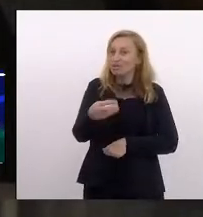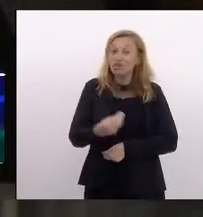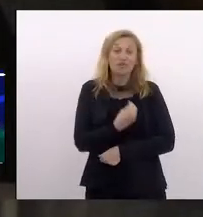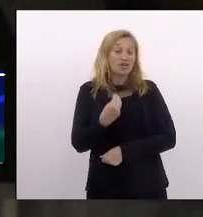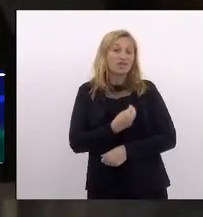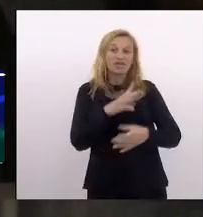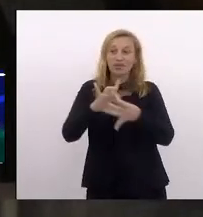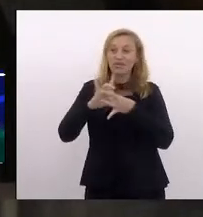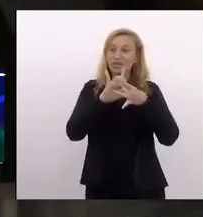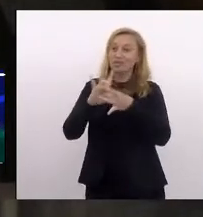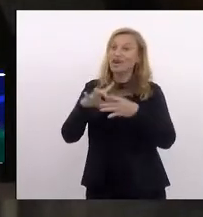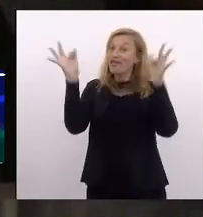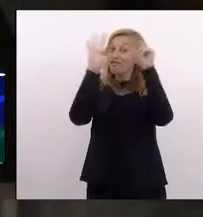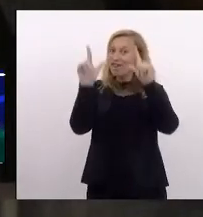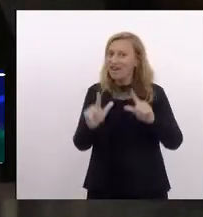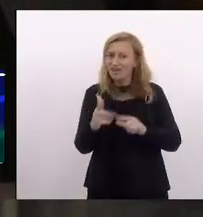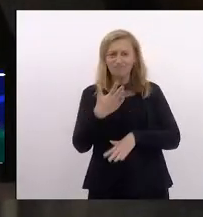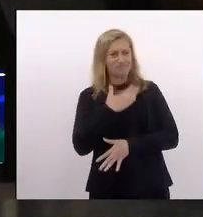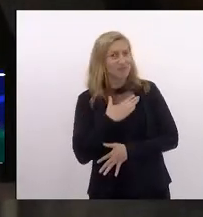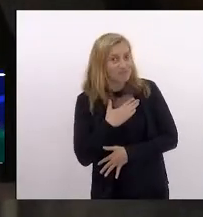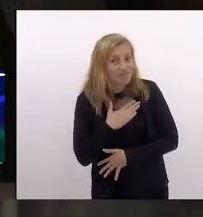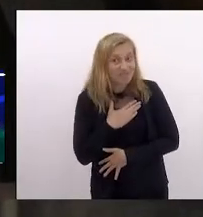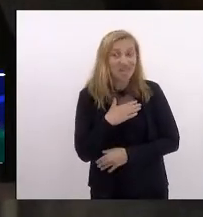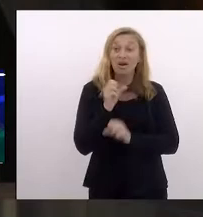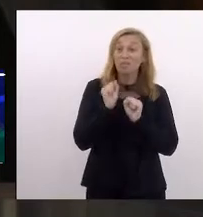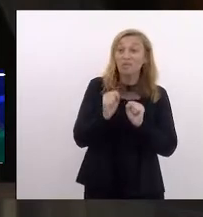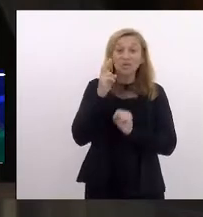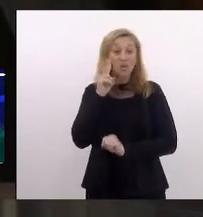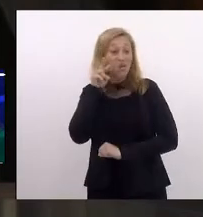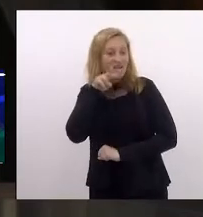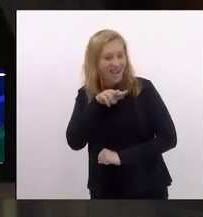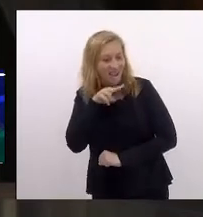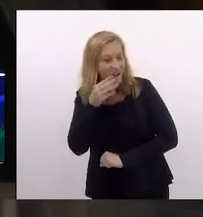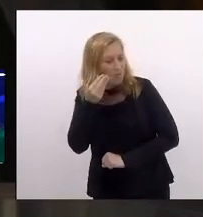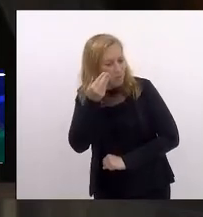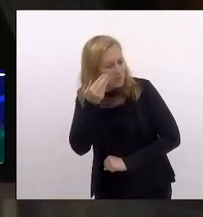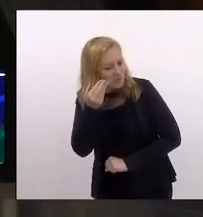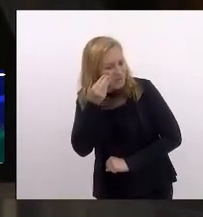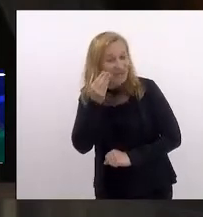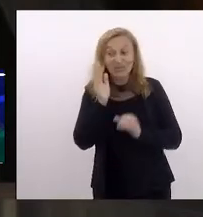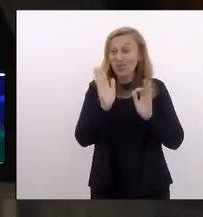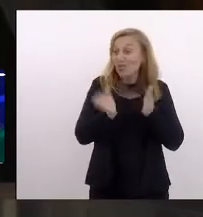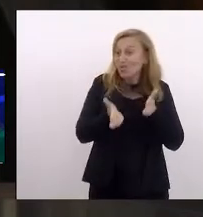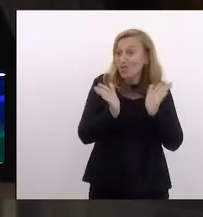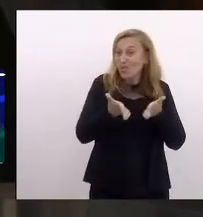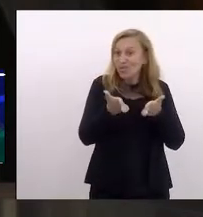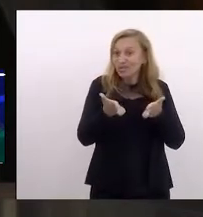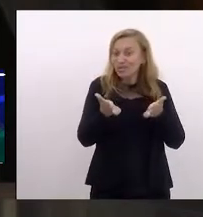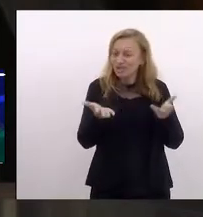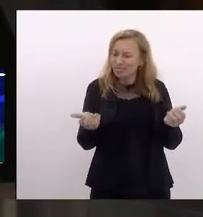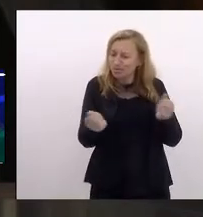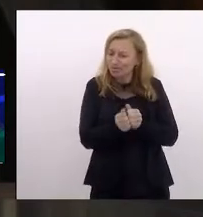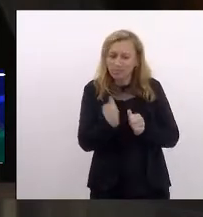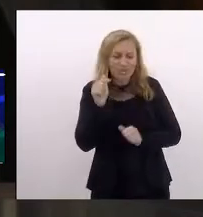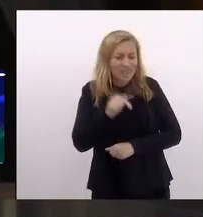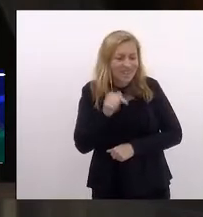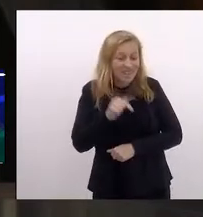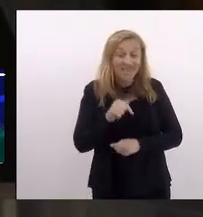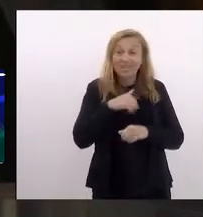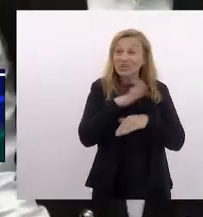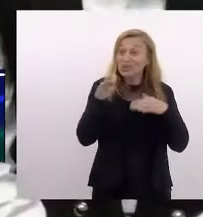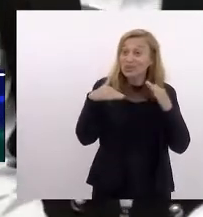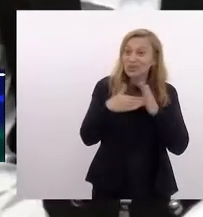é muito feliz para mim poder olhar até oportunidade como hoje de estarmos aqui